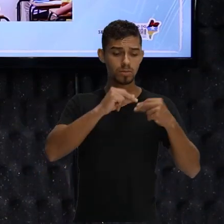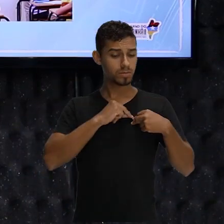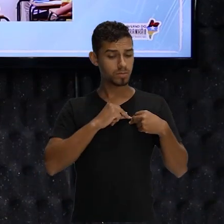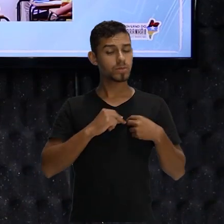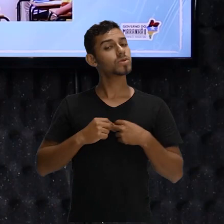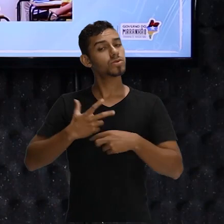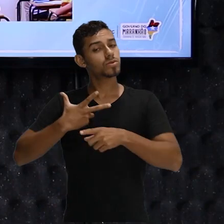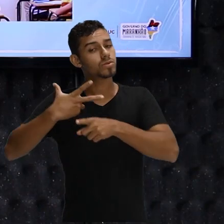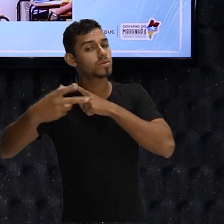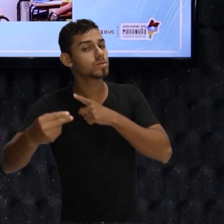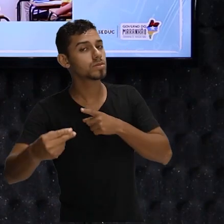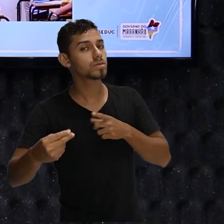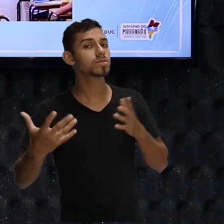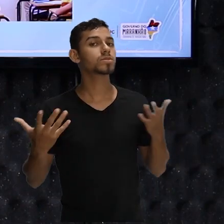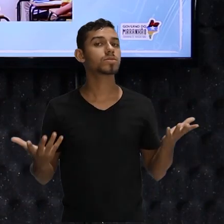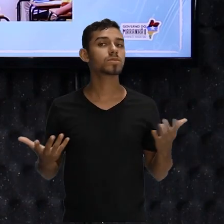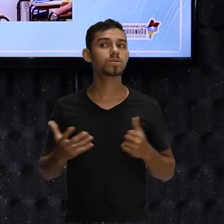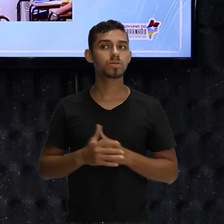status atribuído?